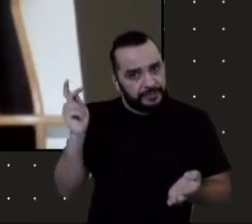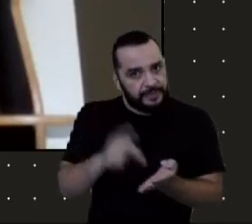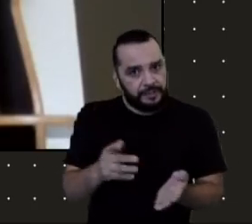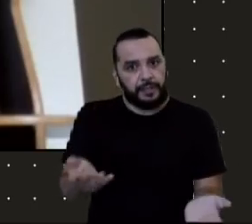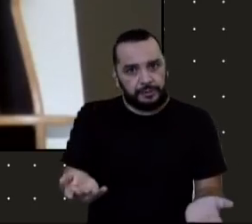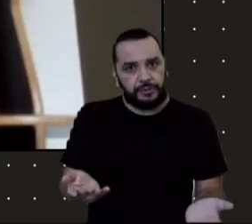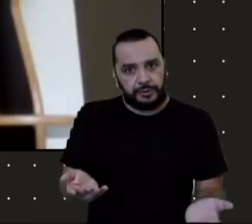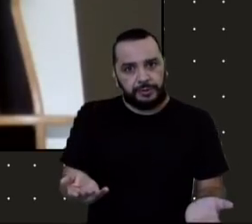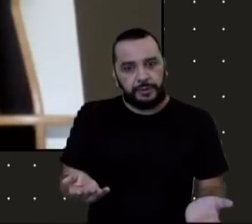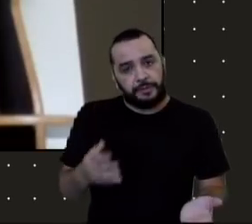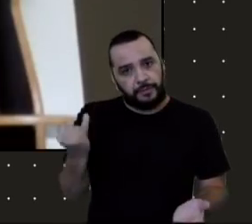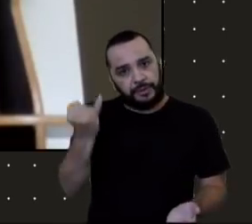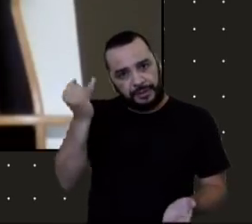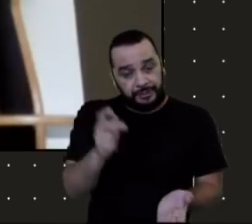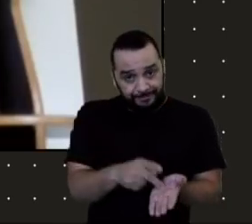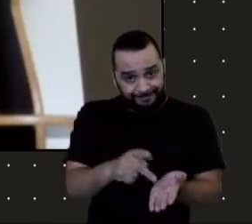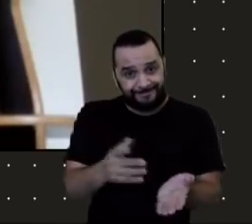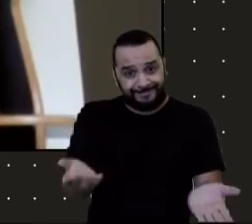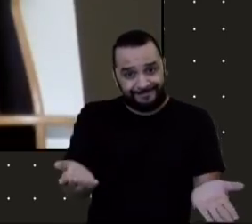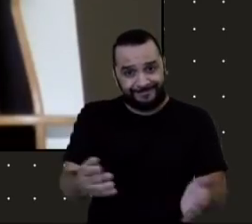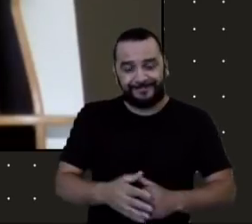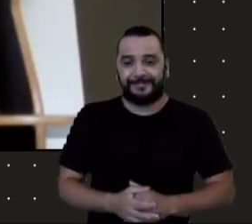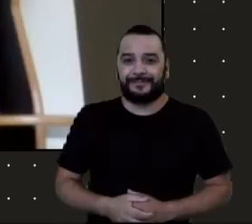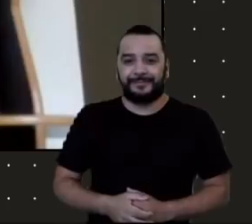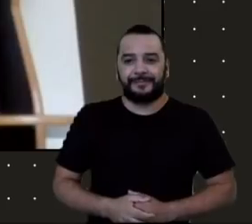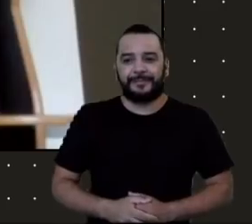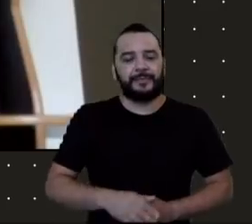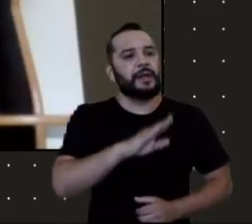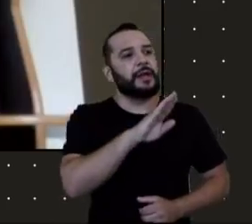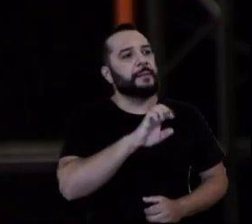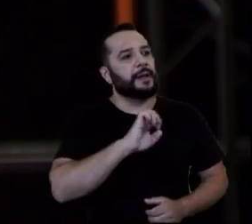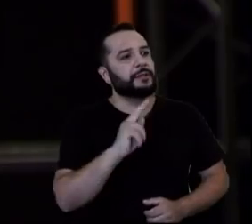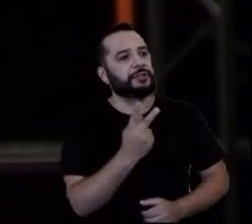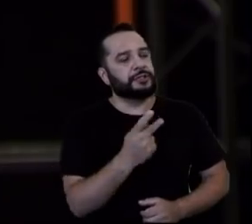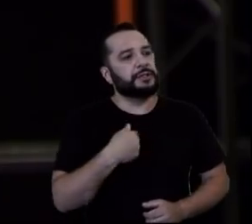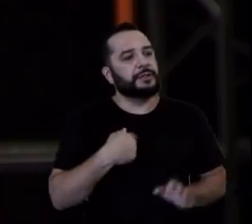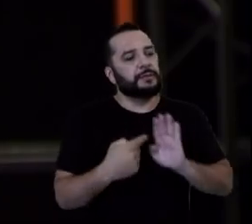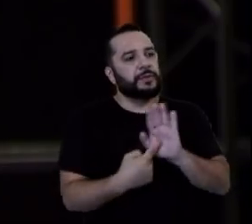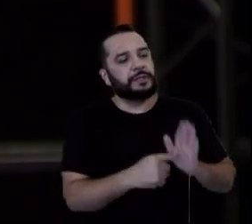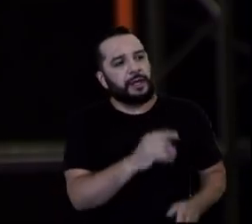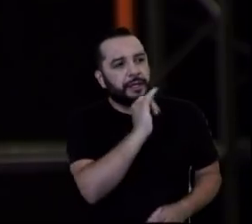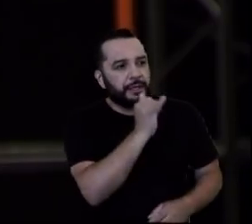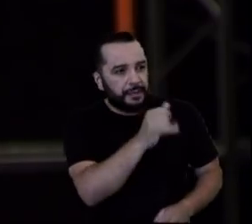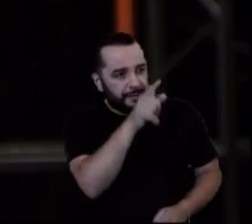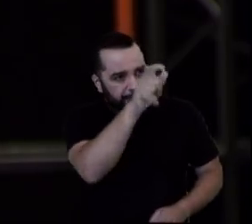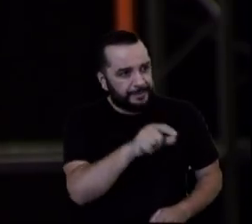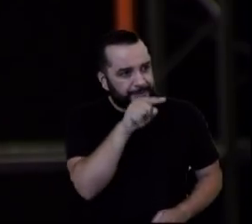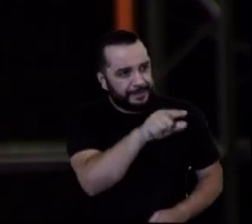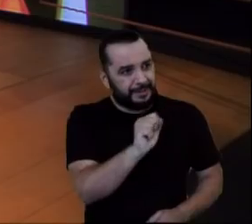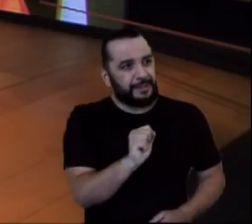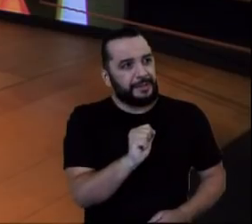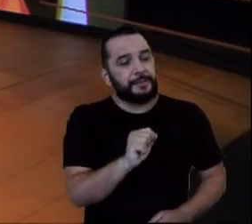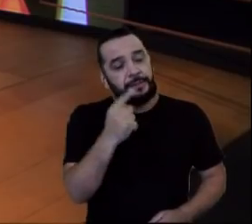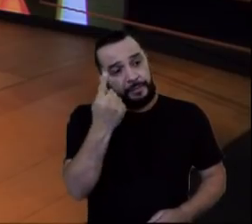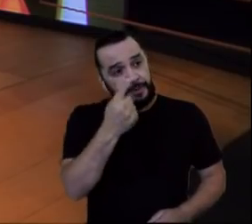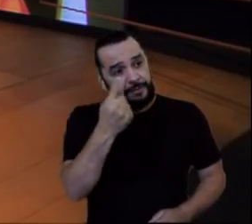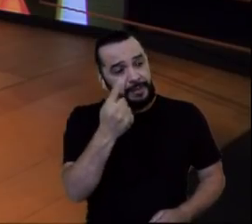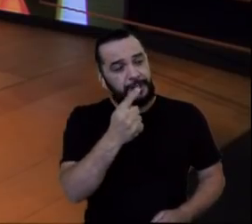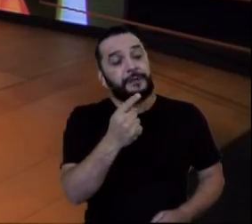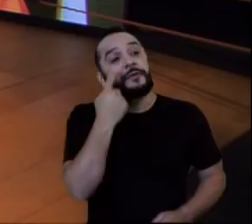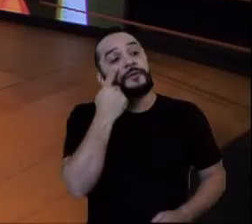cansaço que importa nesse momento. Foi um grande ensinamento. Beth, a gente vai mostrar alguns depoimentos durante o programa para você.